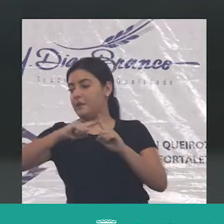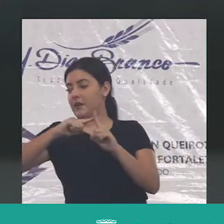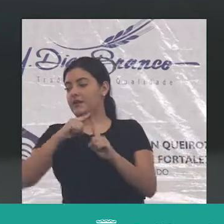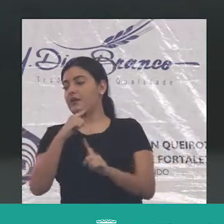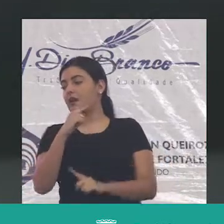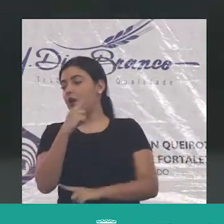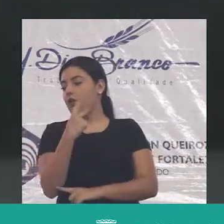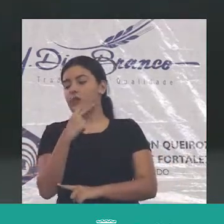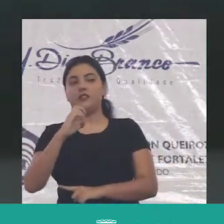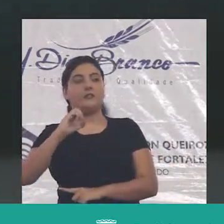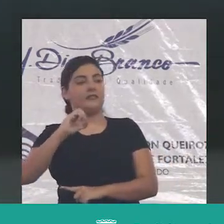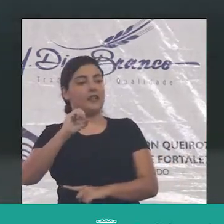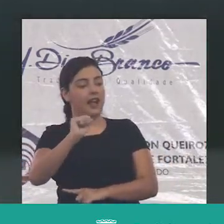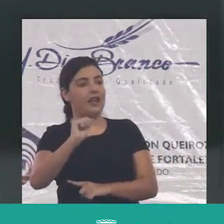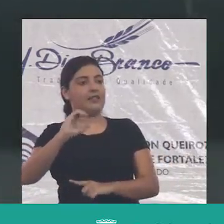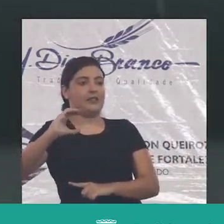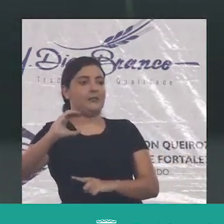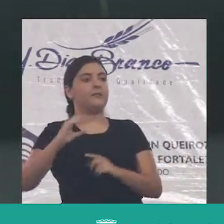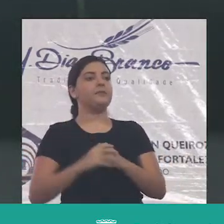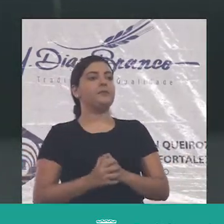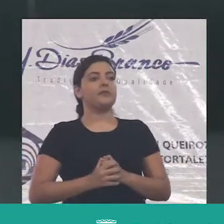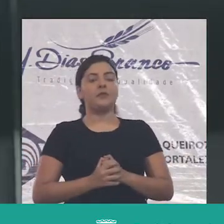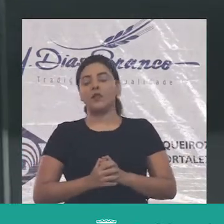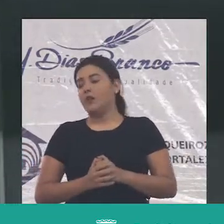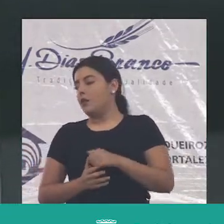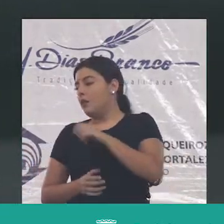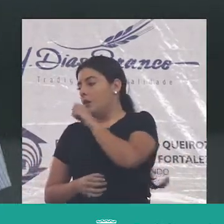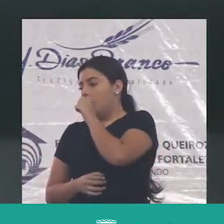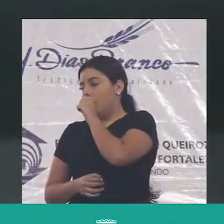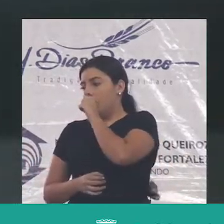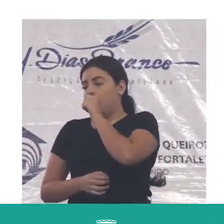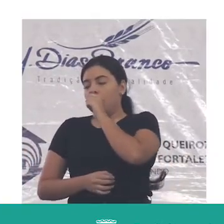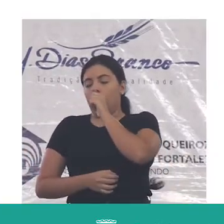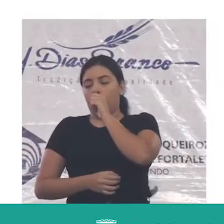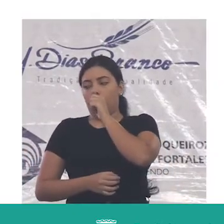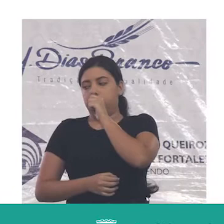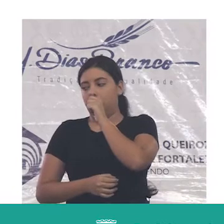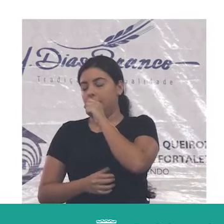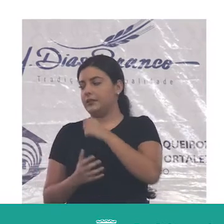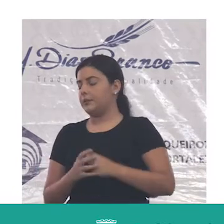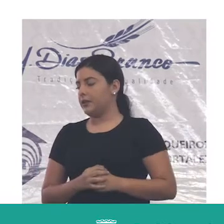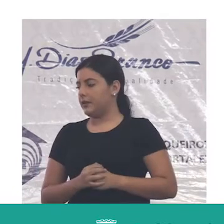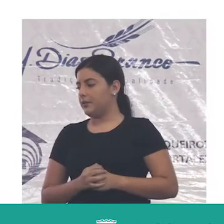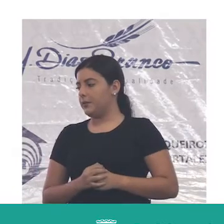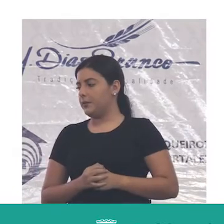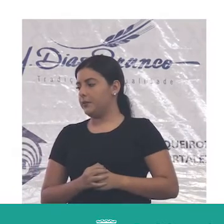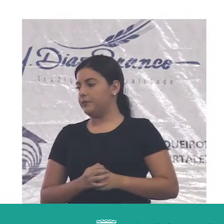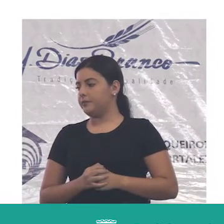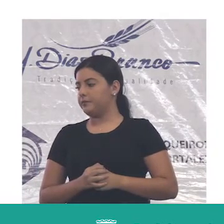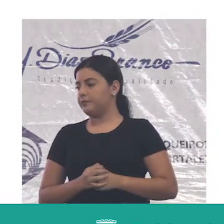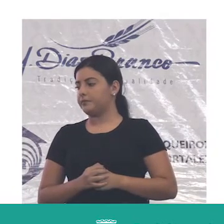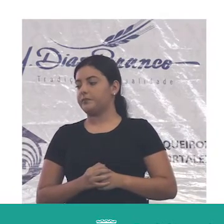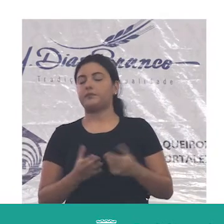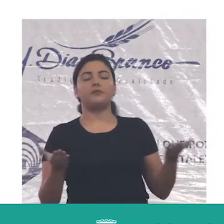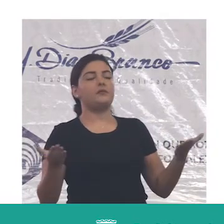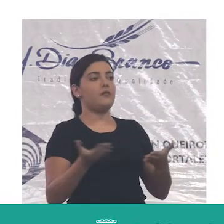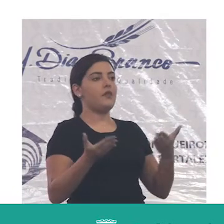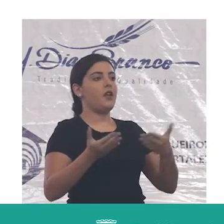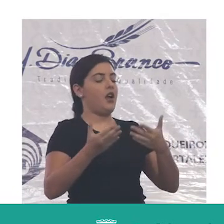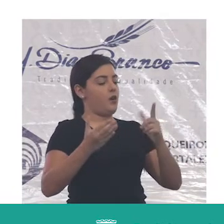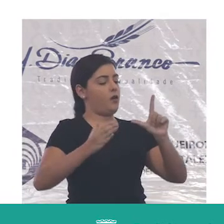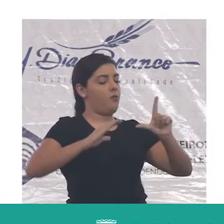BC. O cubo é um exemplo particular disso. E no cubo é bem mais fácil, porque